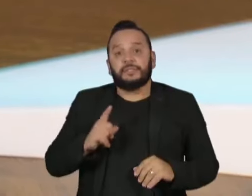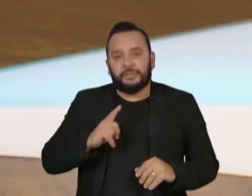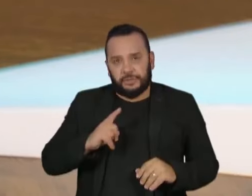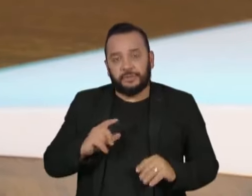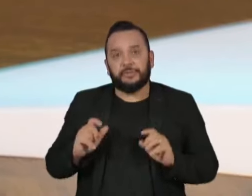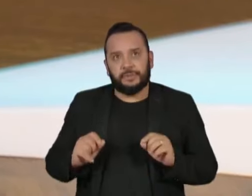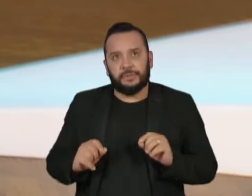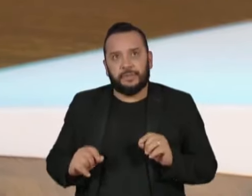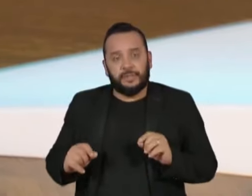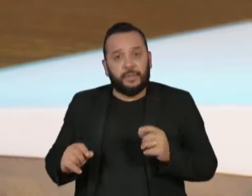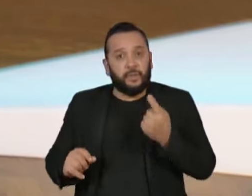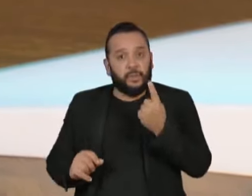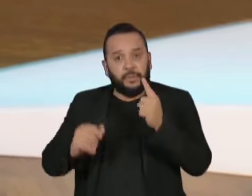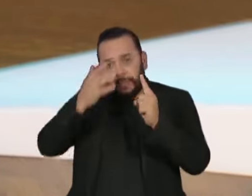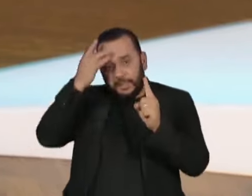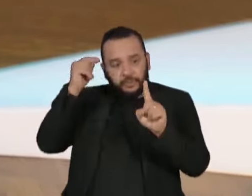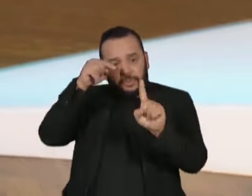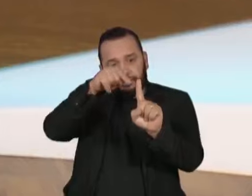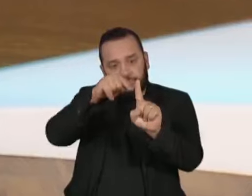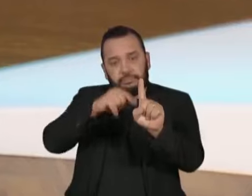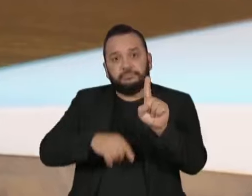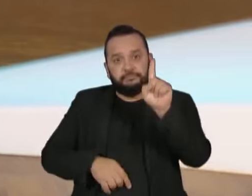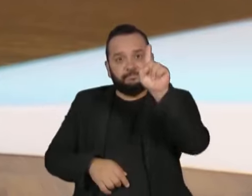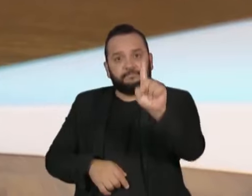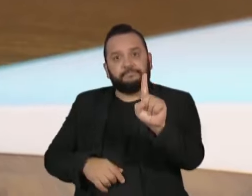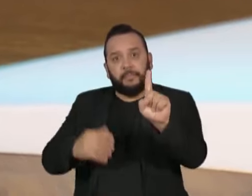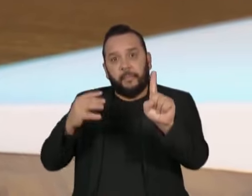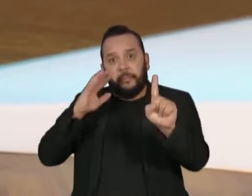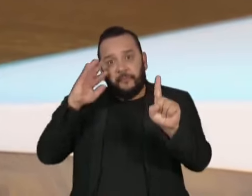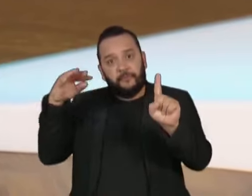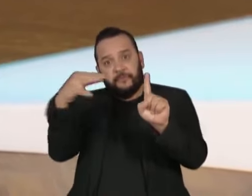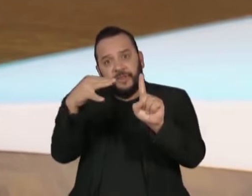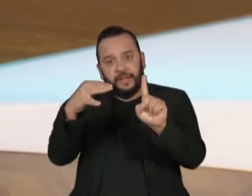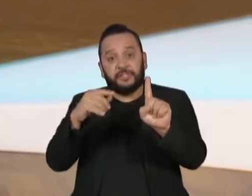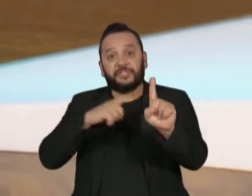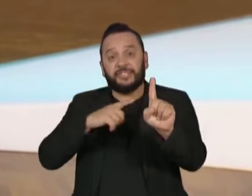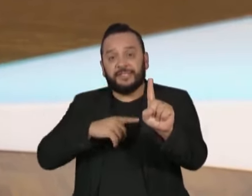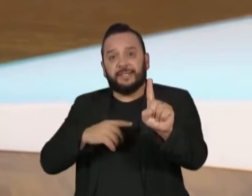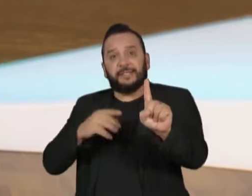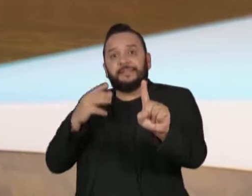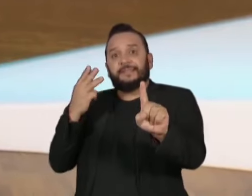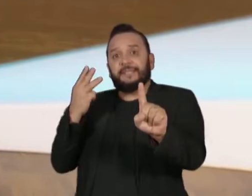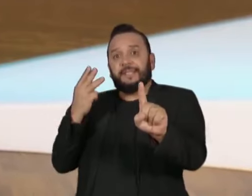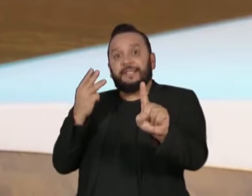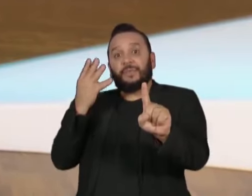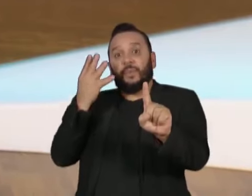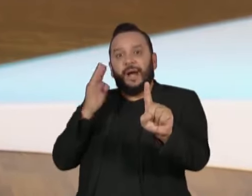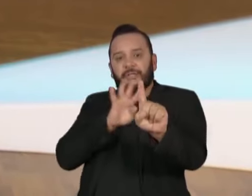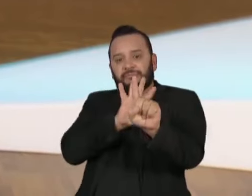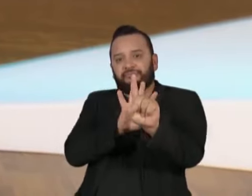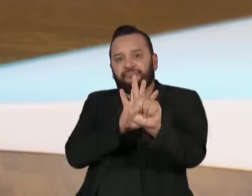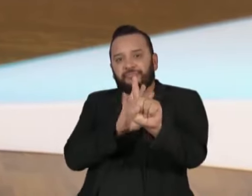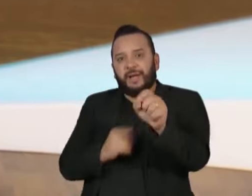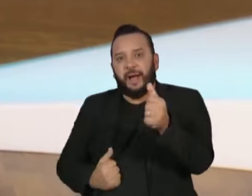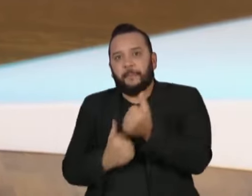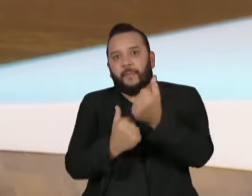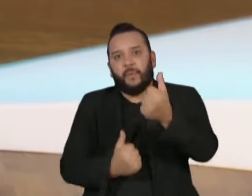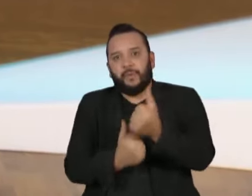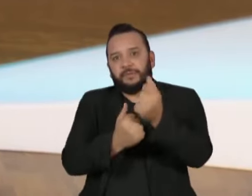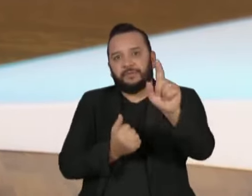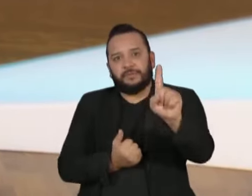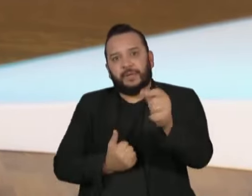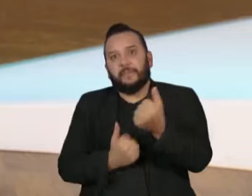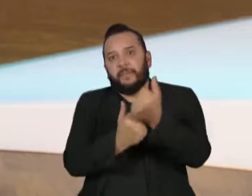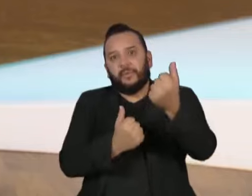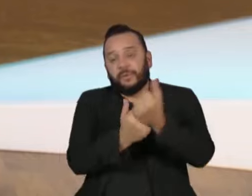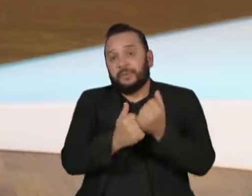frente ou menina que estava na frente da câmera tinha três quatro jornalistas que se preocuparam com aquele conteúdo Então para mim